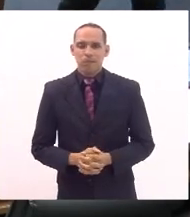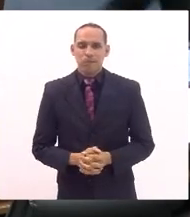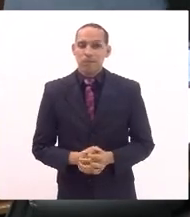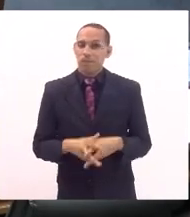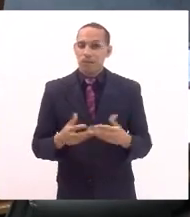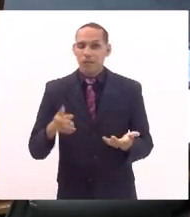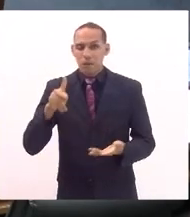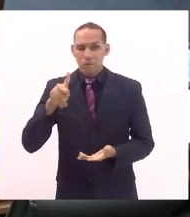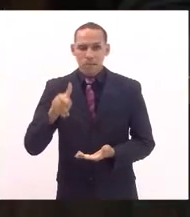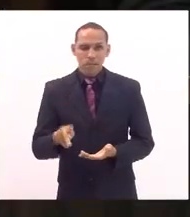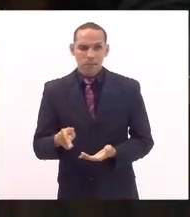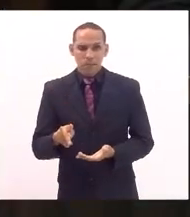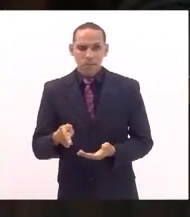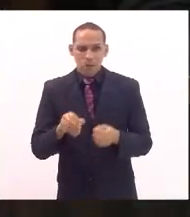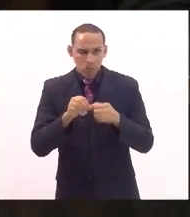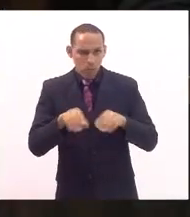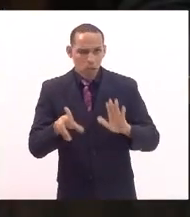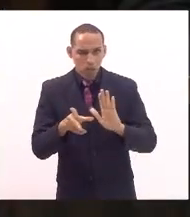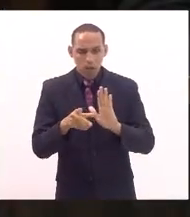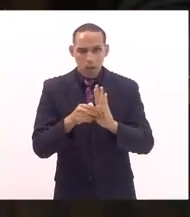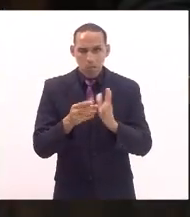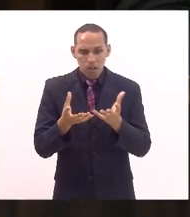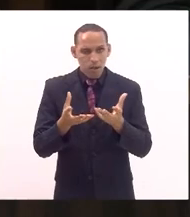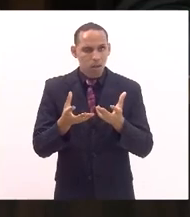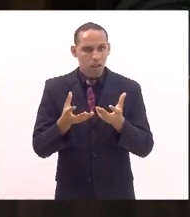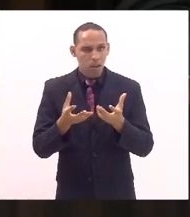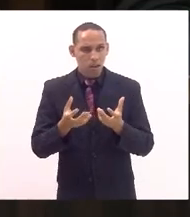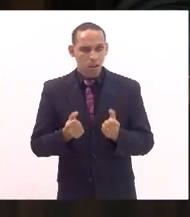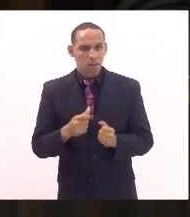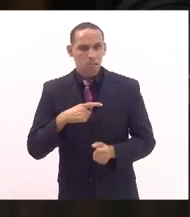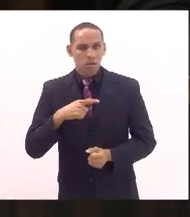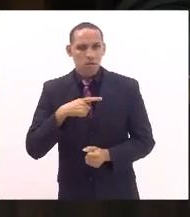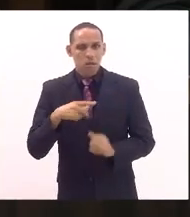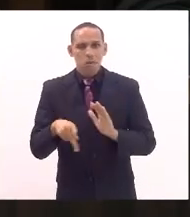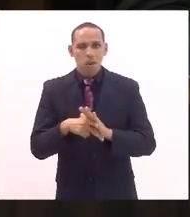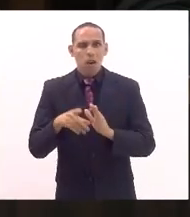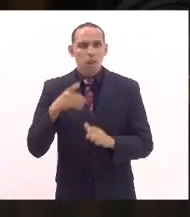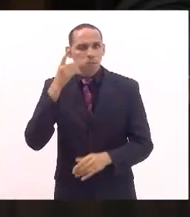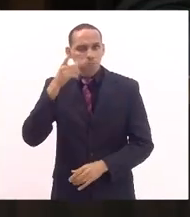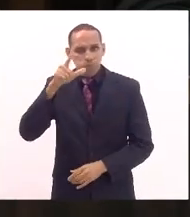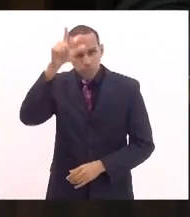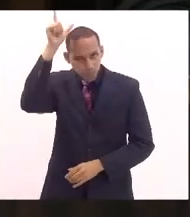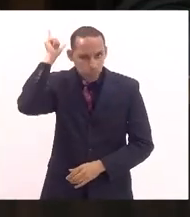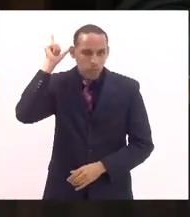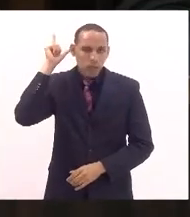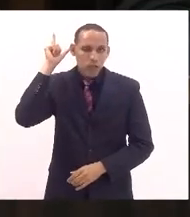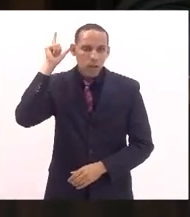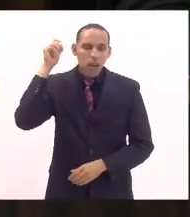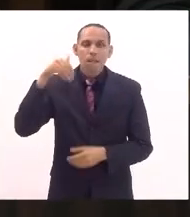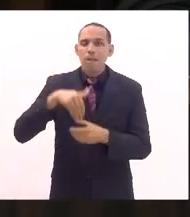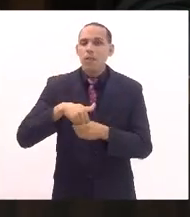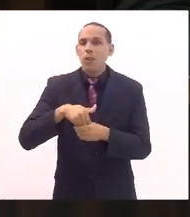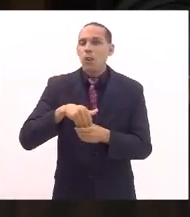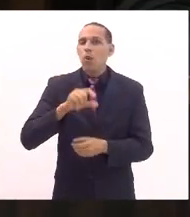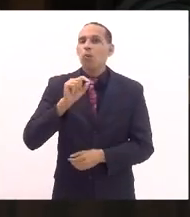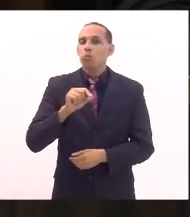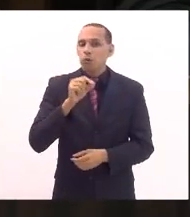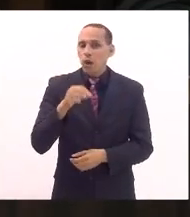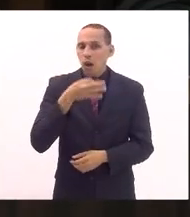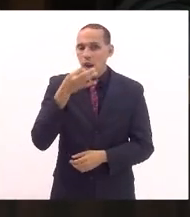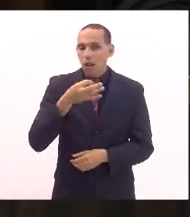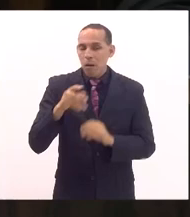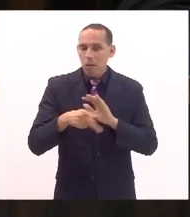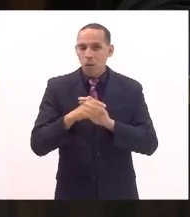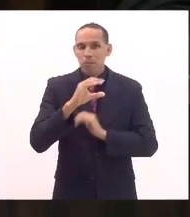é só a presidência prejudica a emenda à recebida de autoria do deputado Luiz Paulo e vota o parecer da